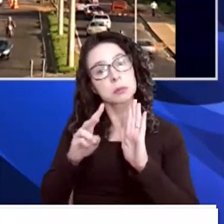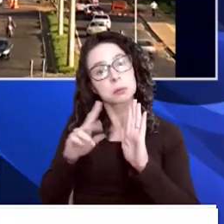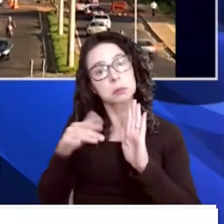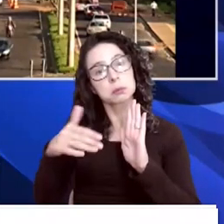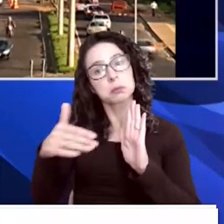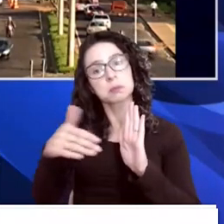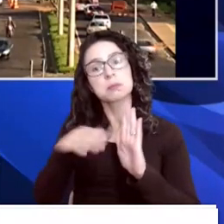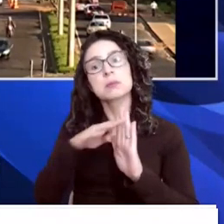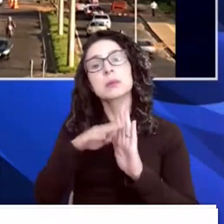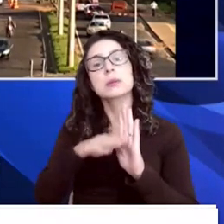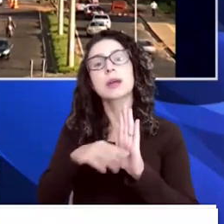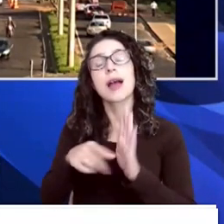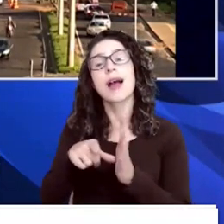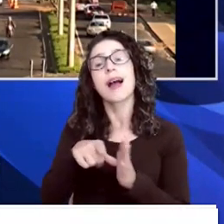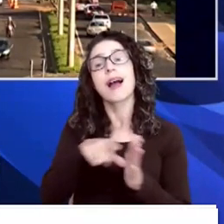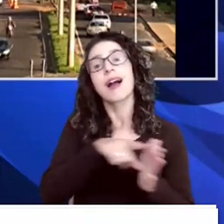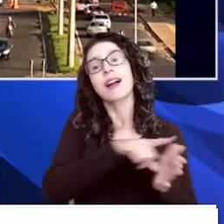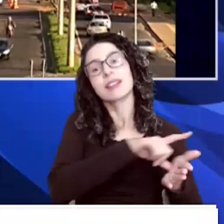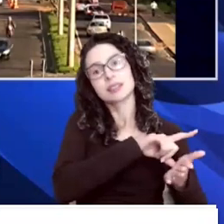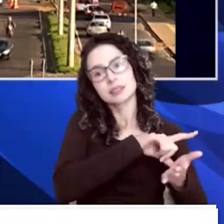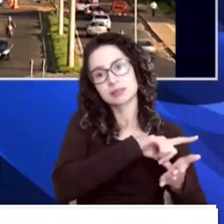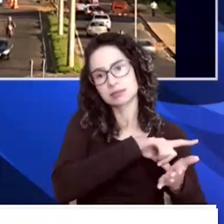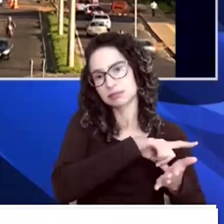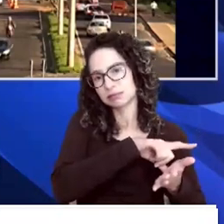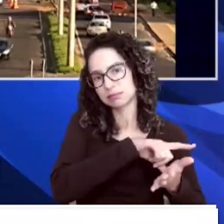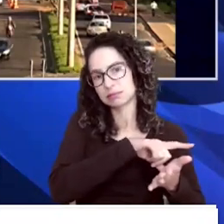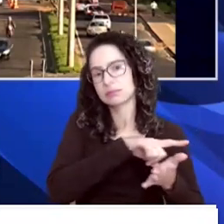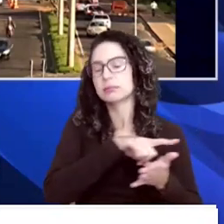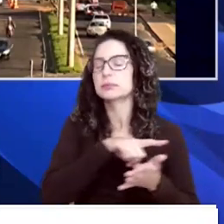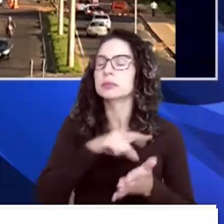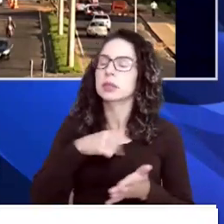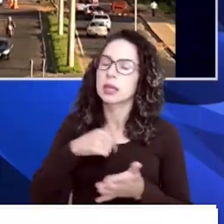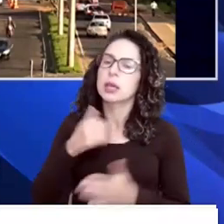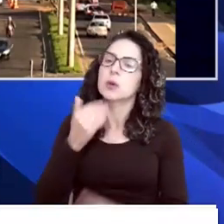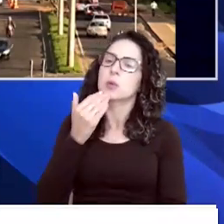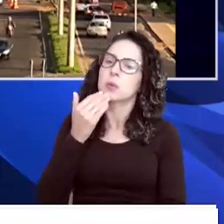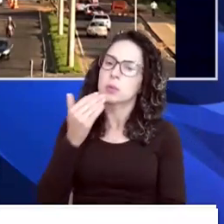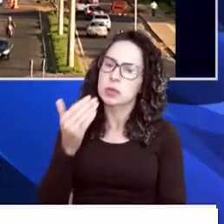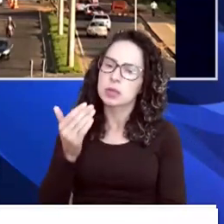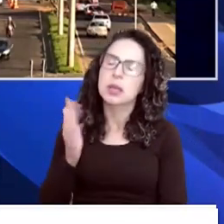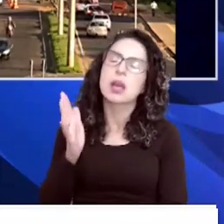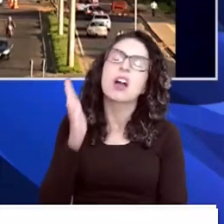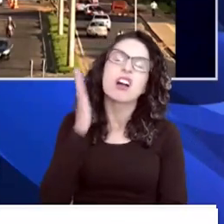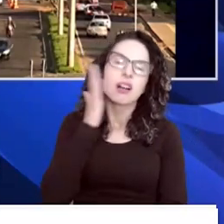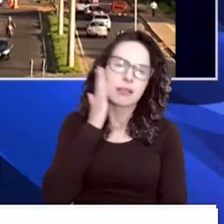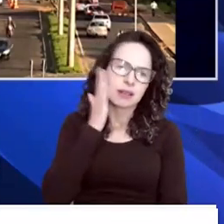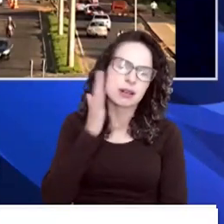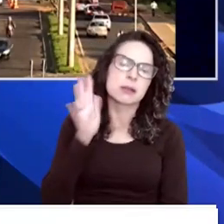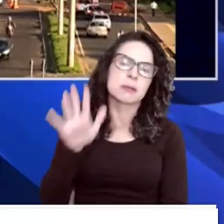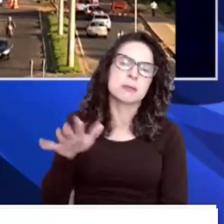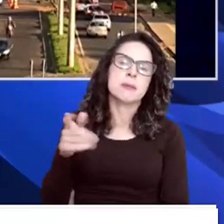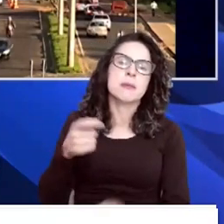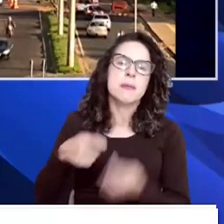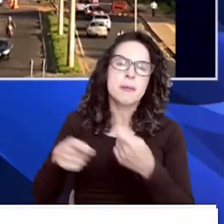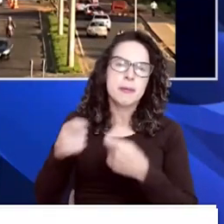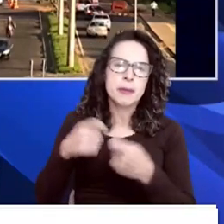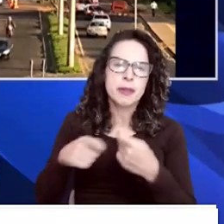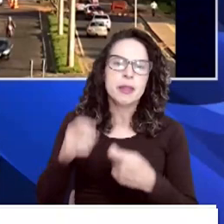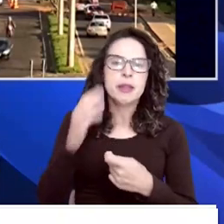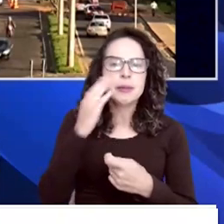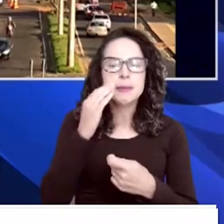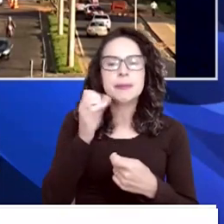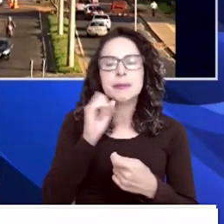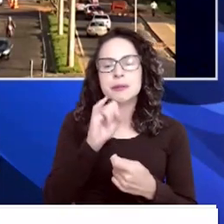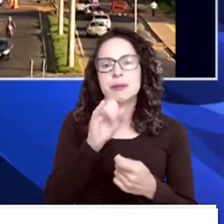ter sido antes. Antes, eu solicitei isso. Eu entendo assim, a administração entende que se tivesse colocado o